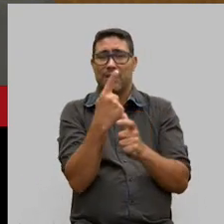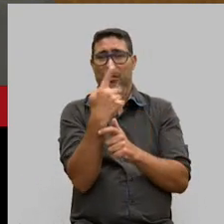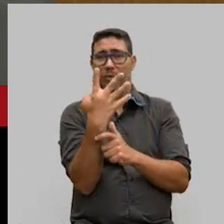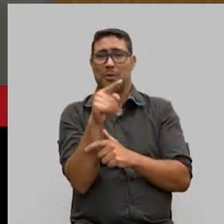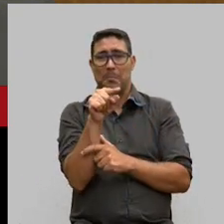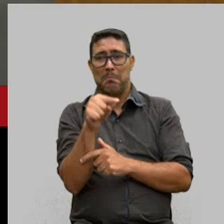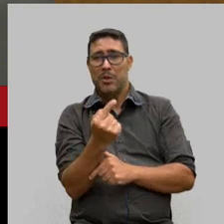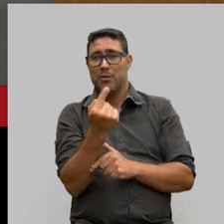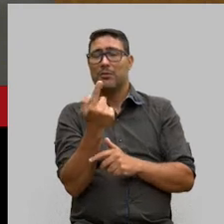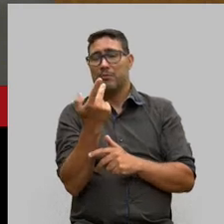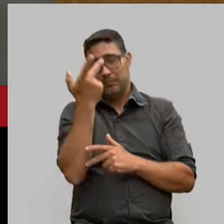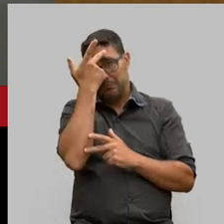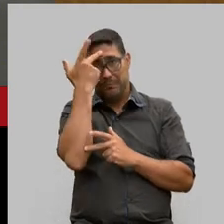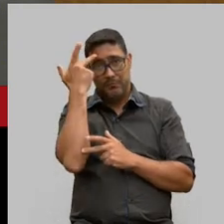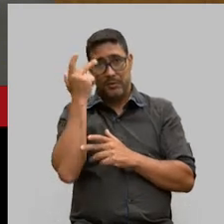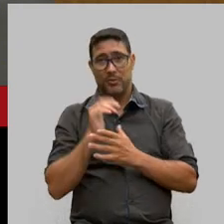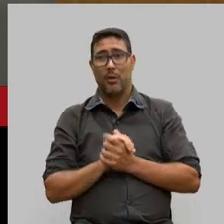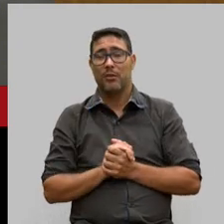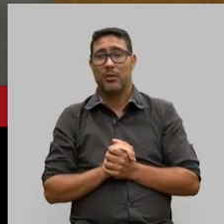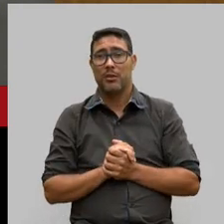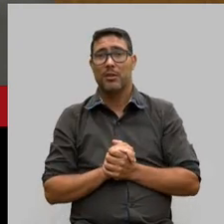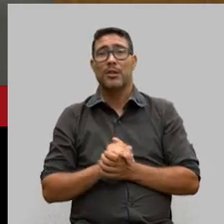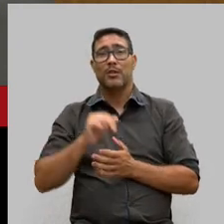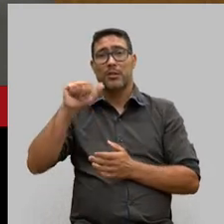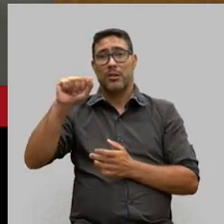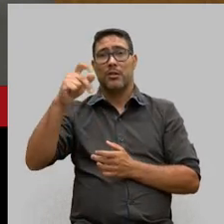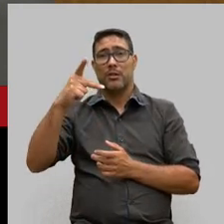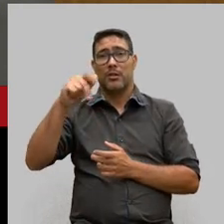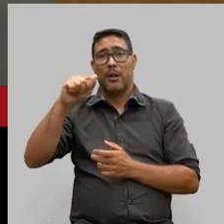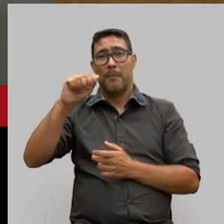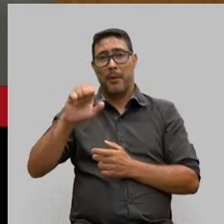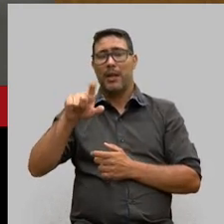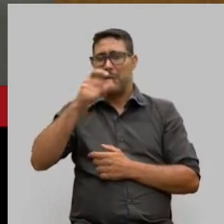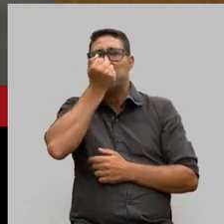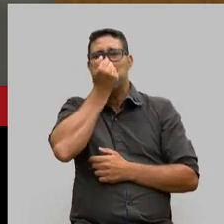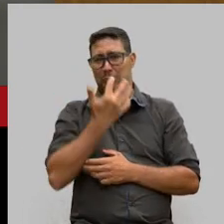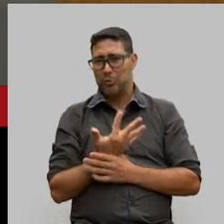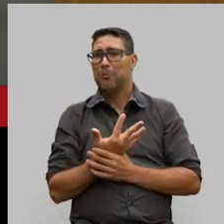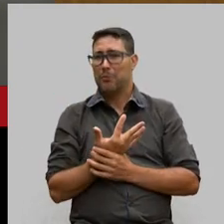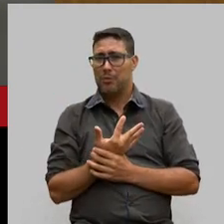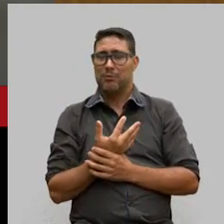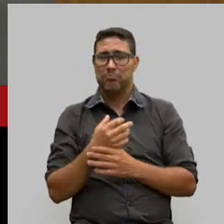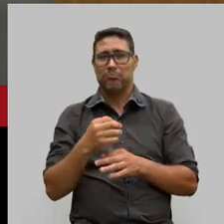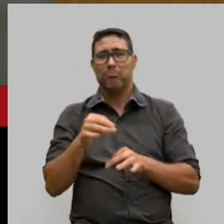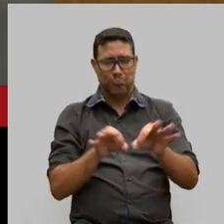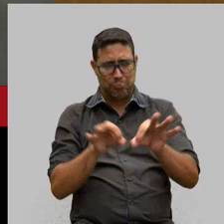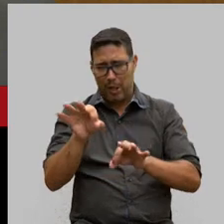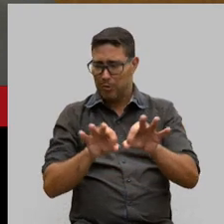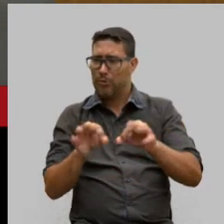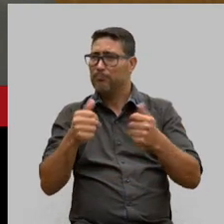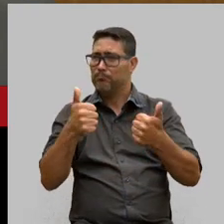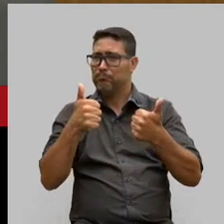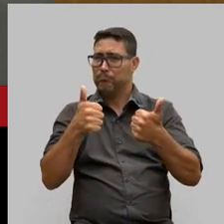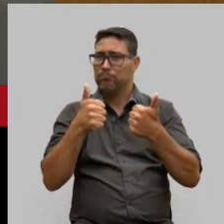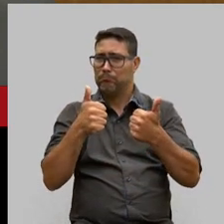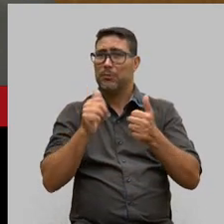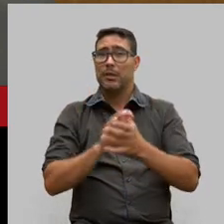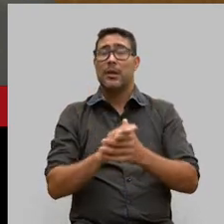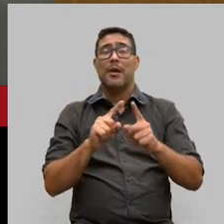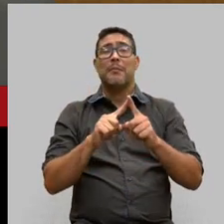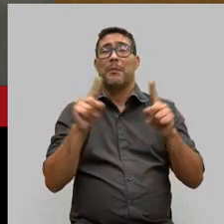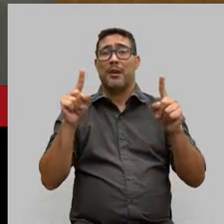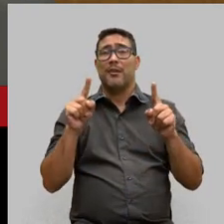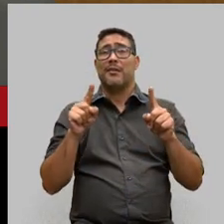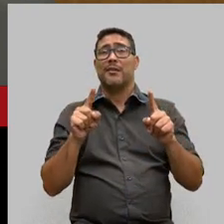habitantes é a pai nossa lá é uma pai muito boa tem uma estrutura muito abençoada mas é um lugar que